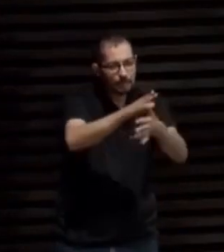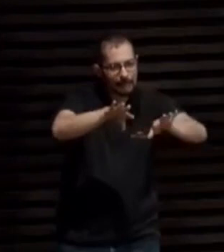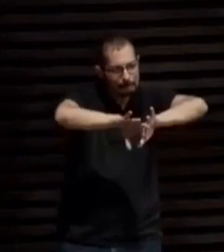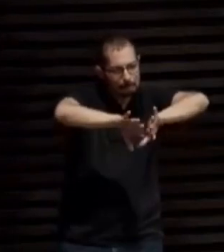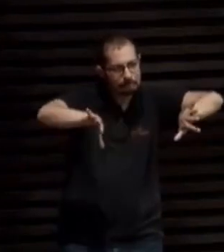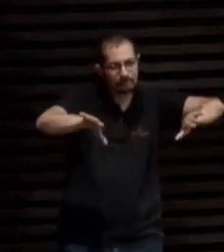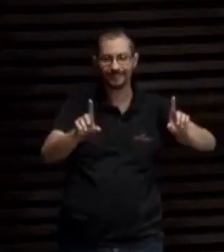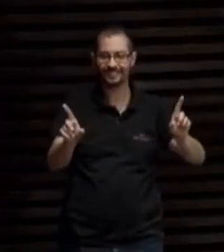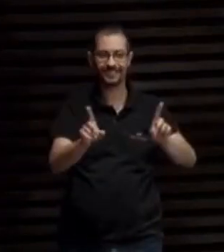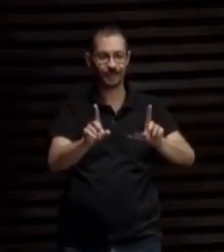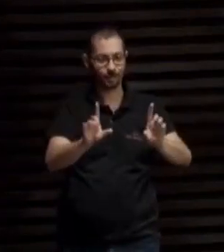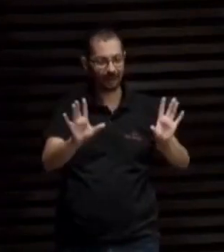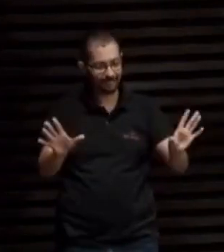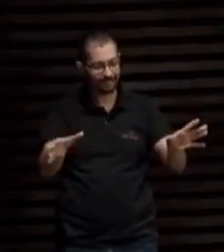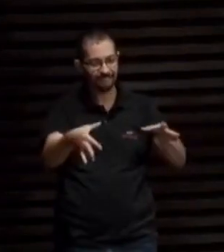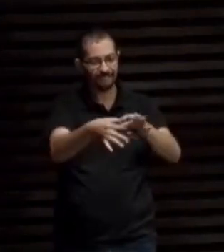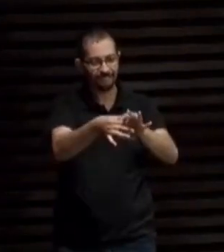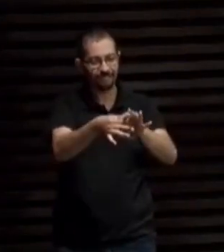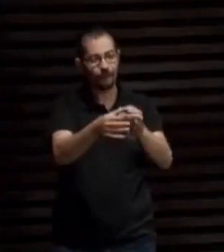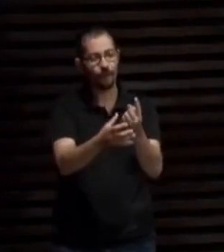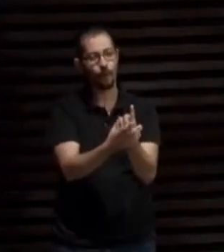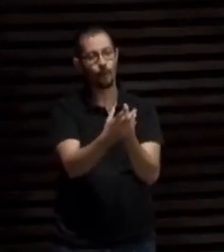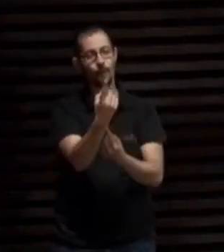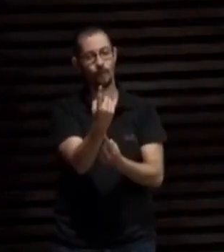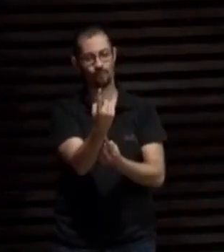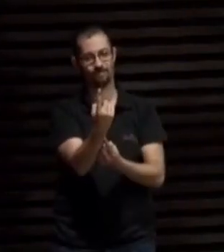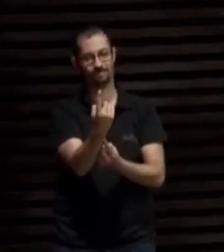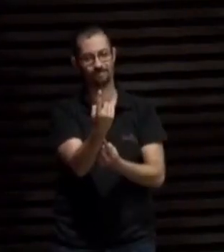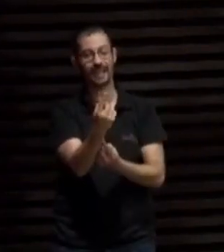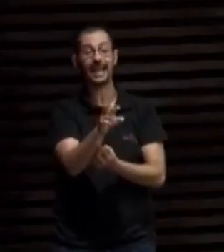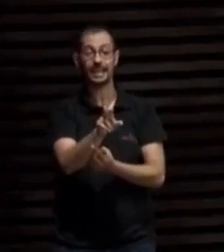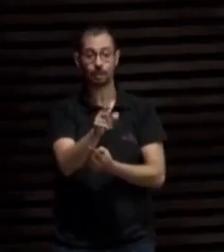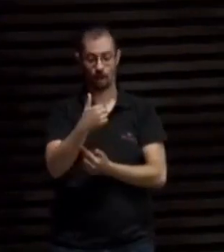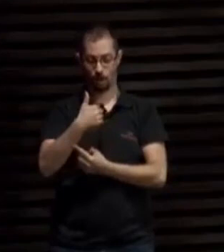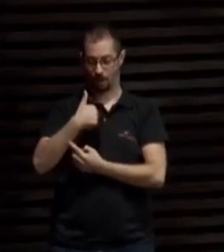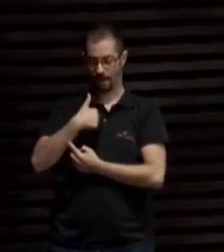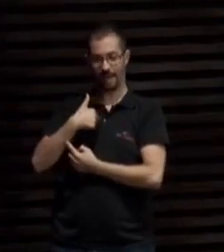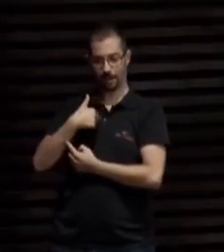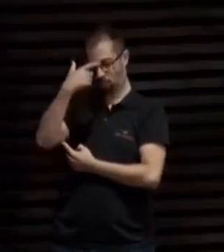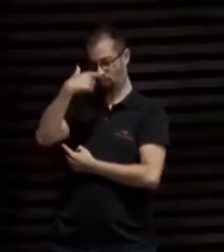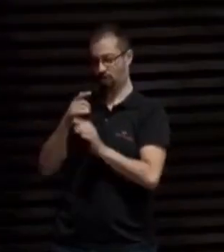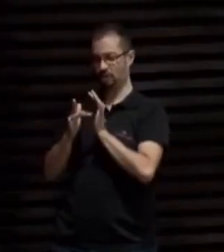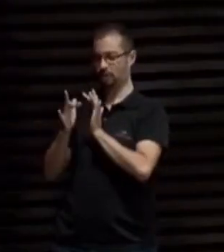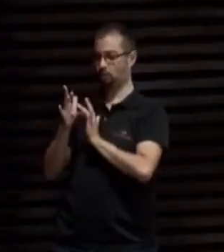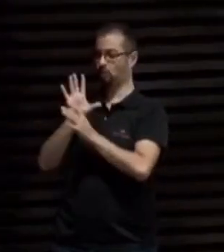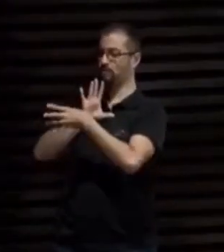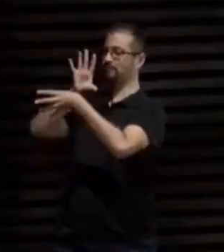Como és tu, ó Pai, em mim, e eu sou em